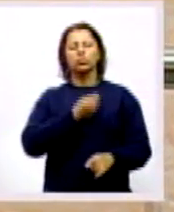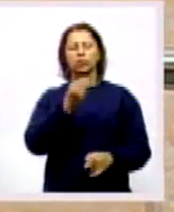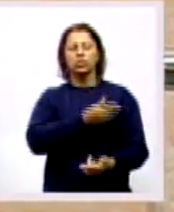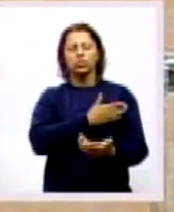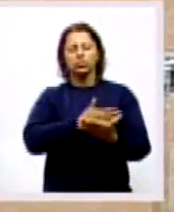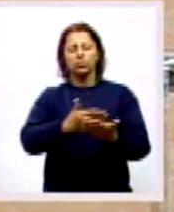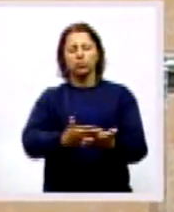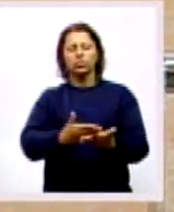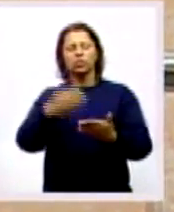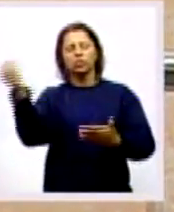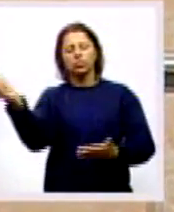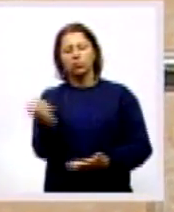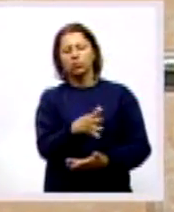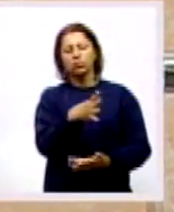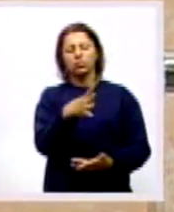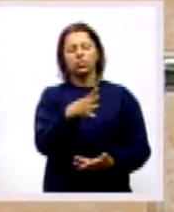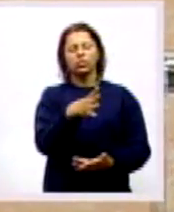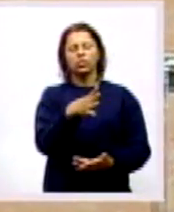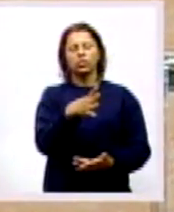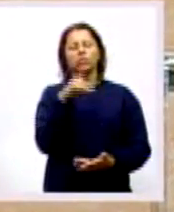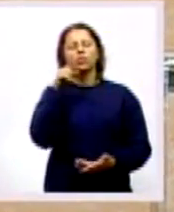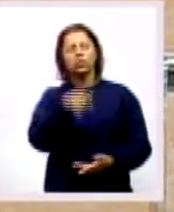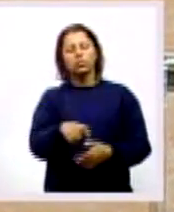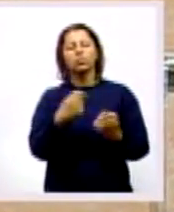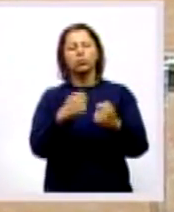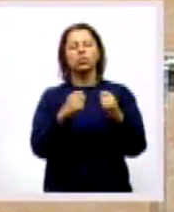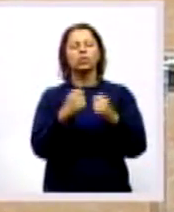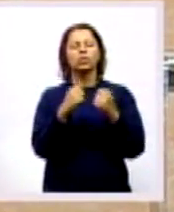reinauguração que você tanto precisa.